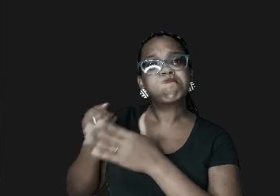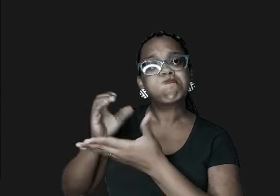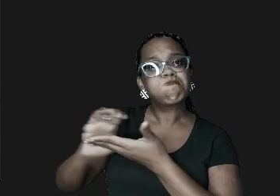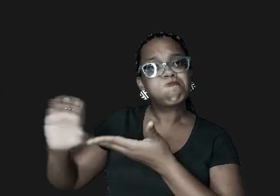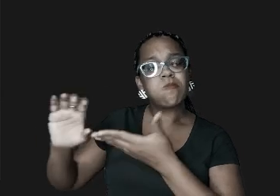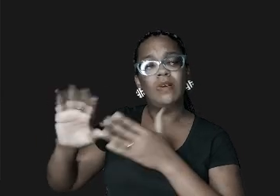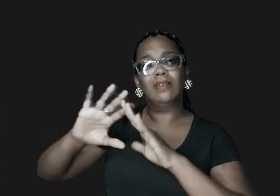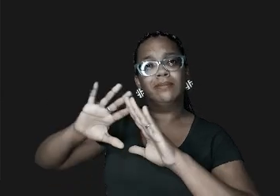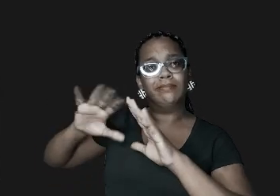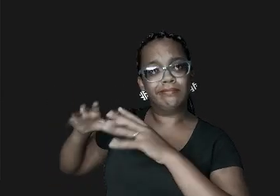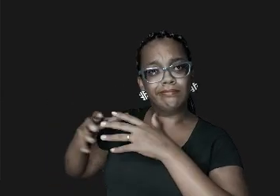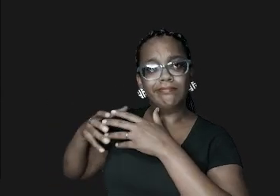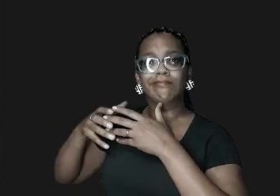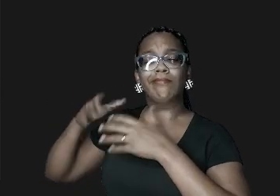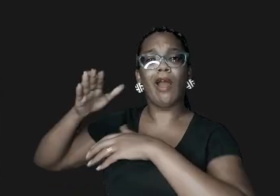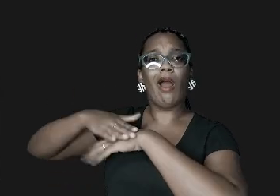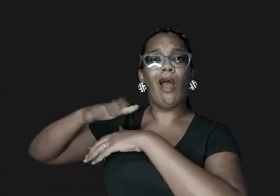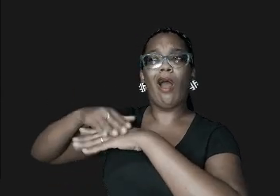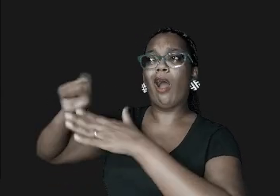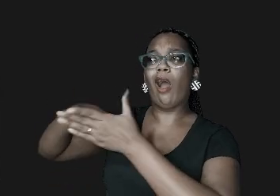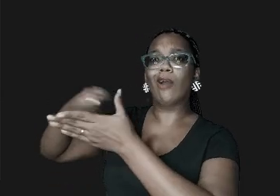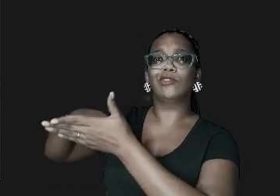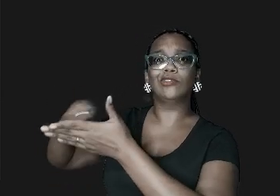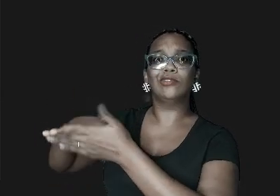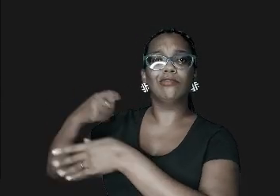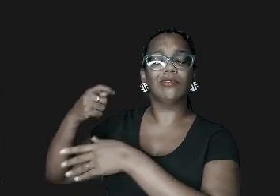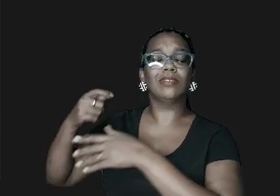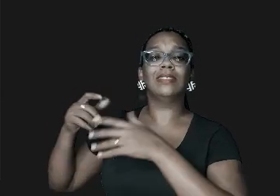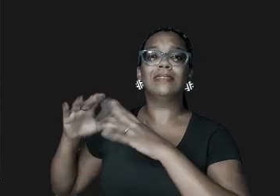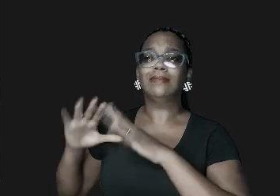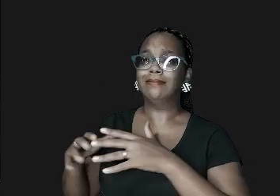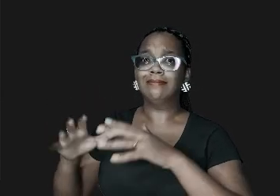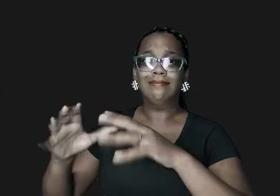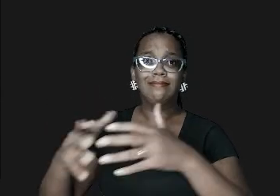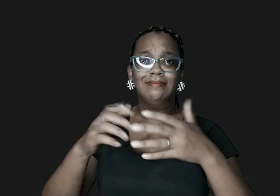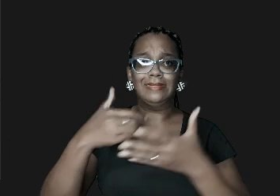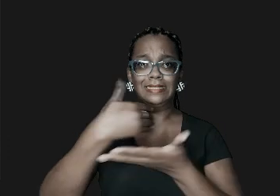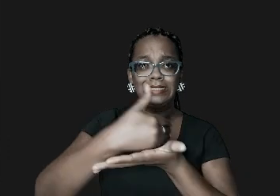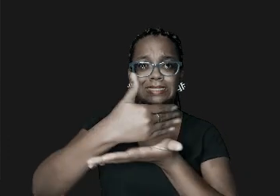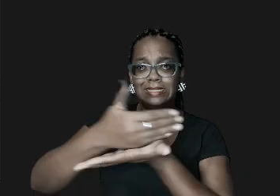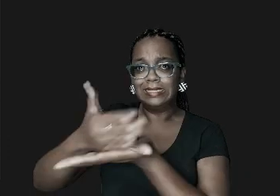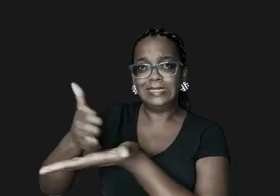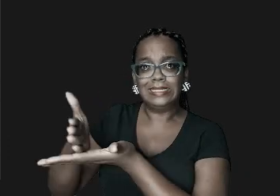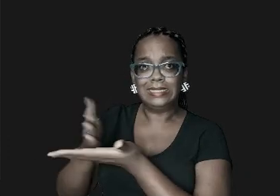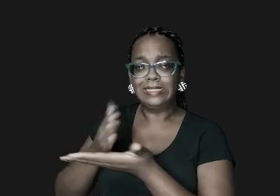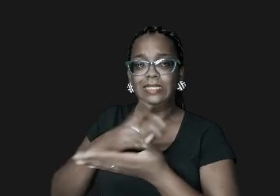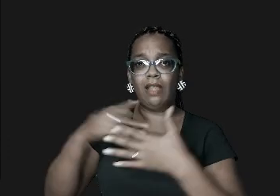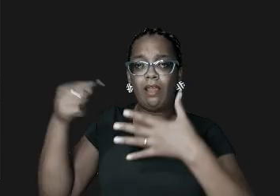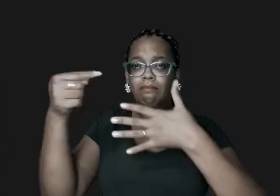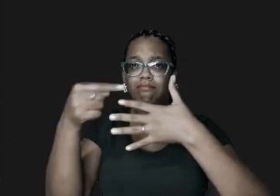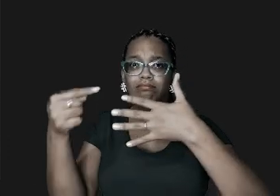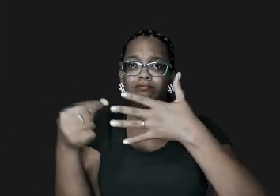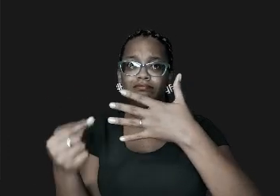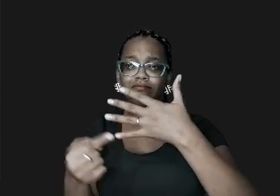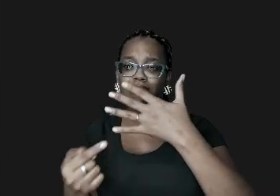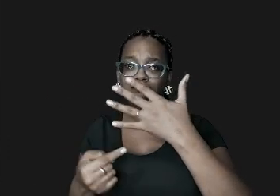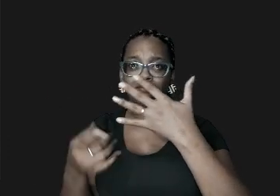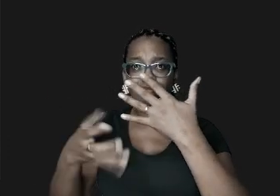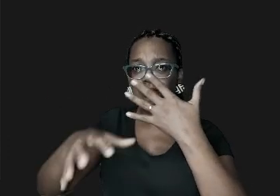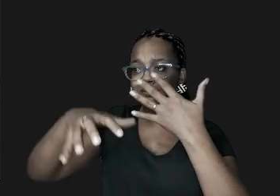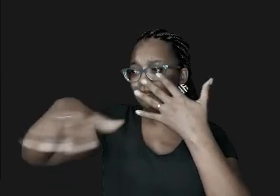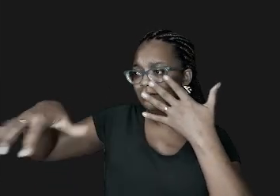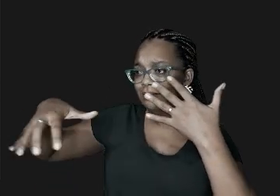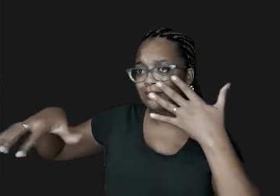tem o mundo do Fundo de Investimento tem o mundo dos auditores independentes ela é dividida